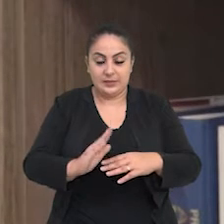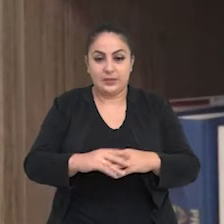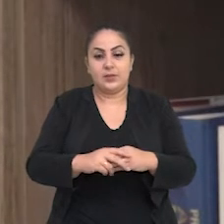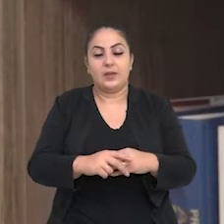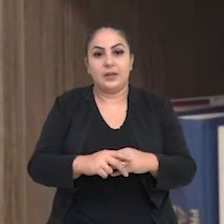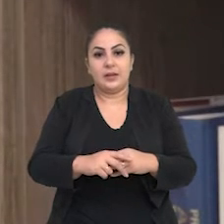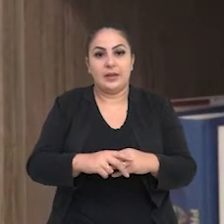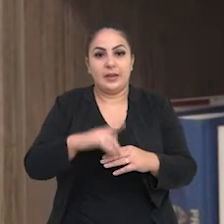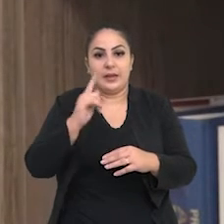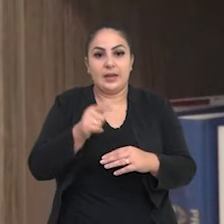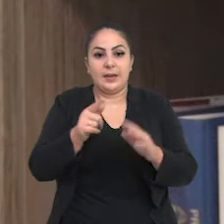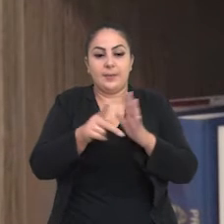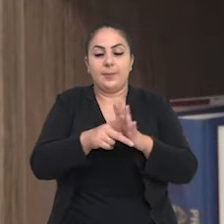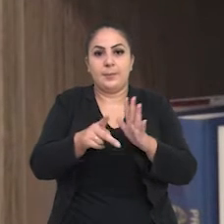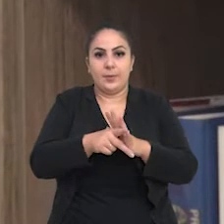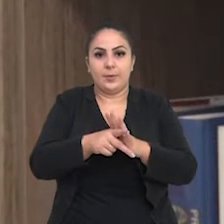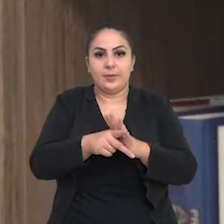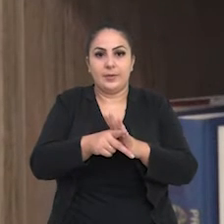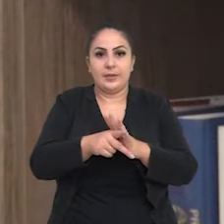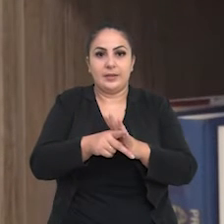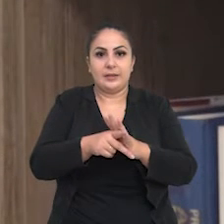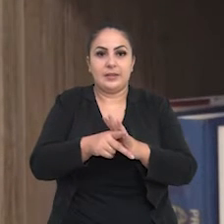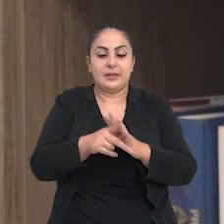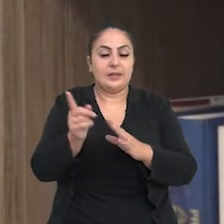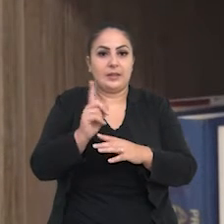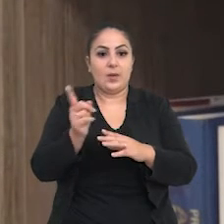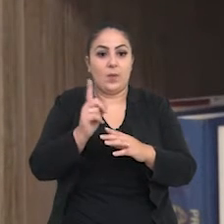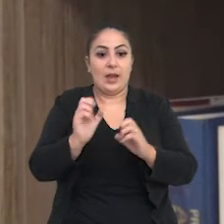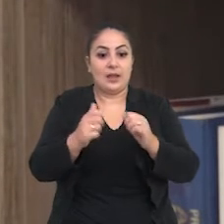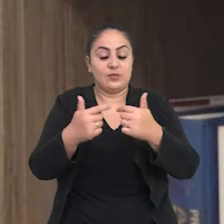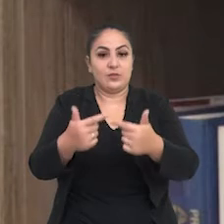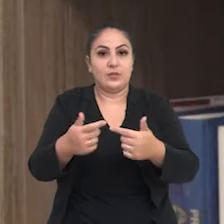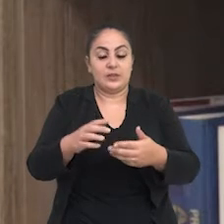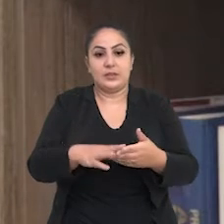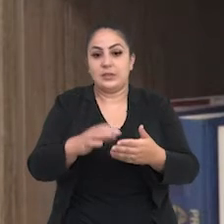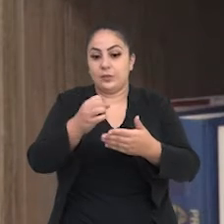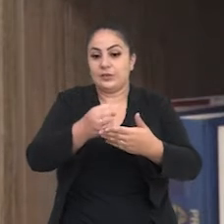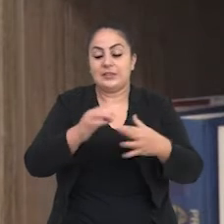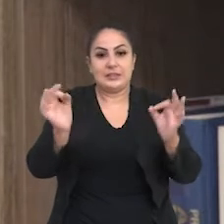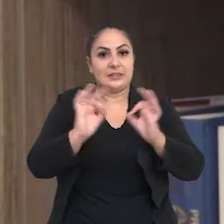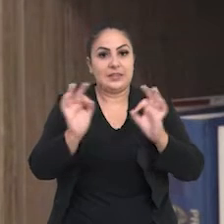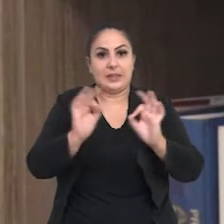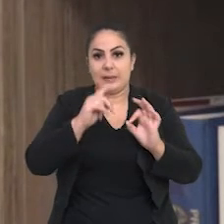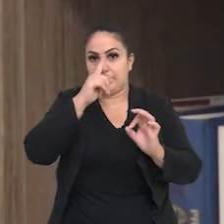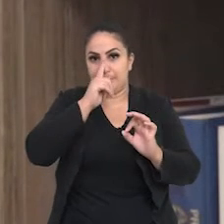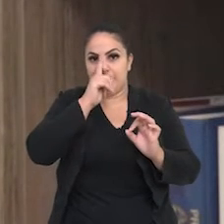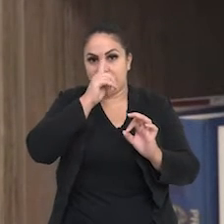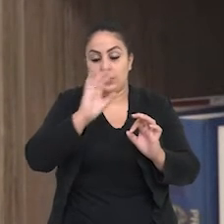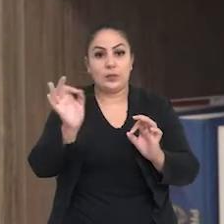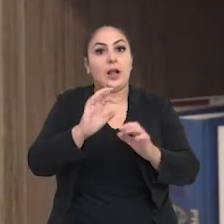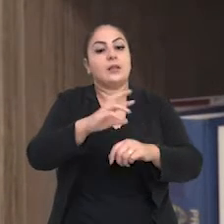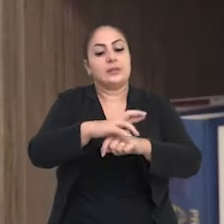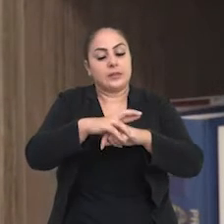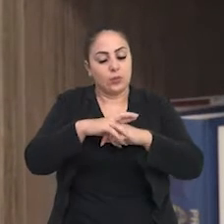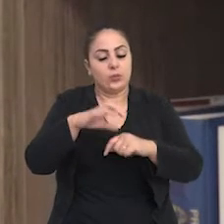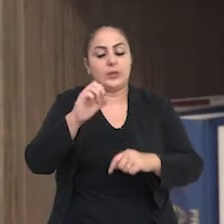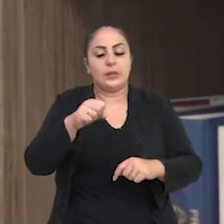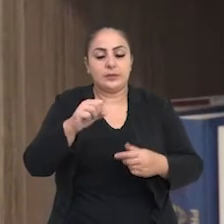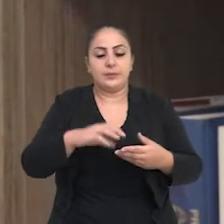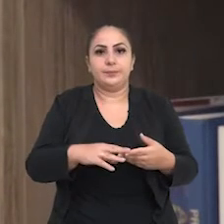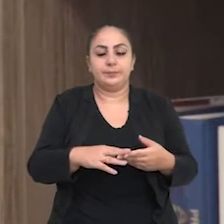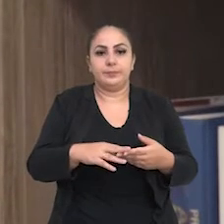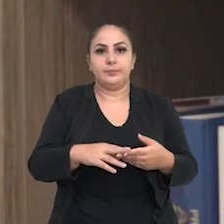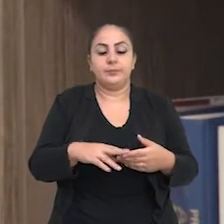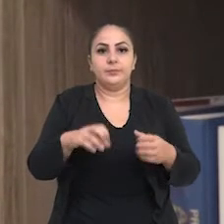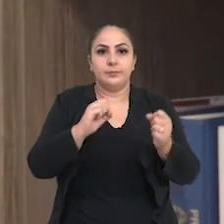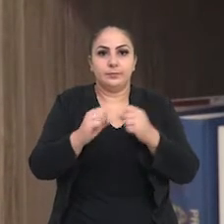é de vírus inativado, não trazendo risco algum, sendo segura